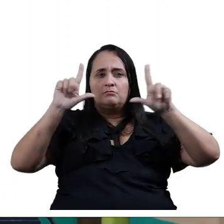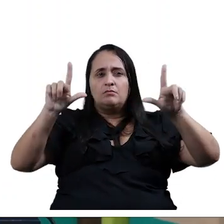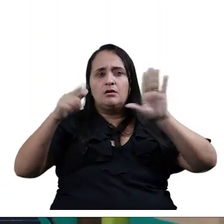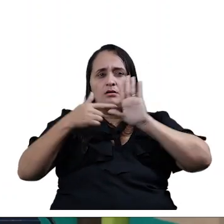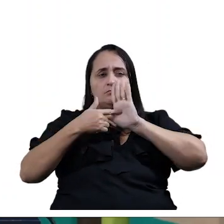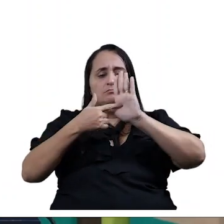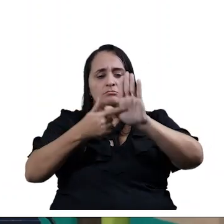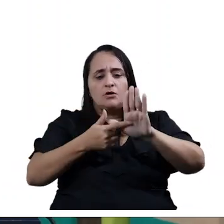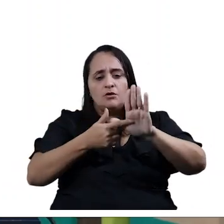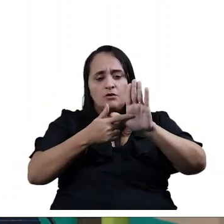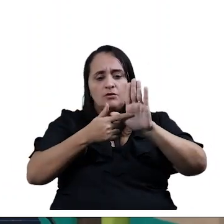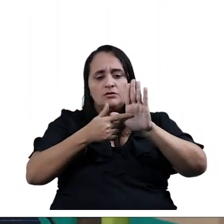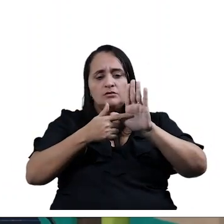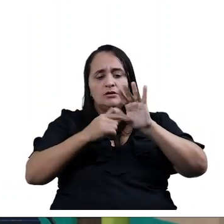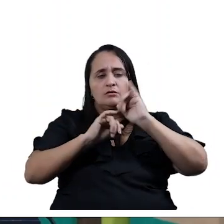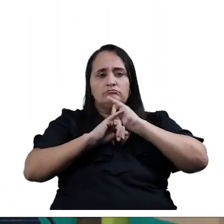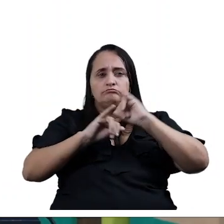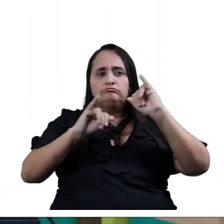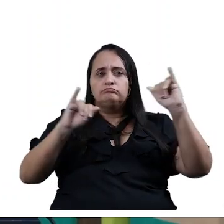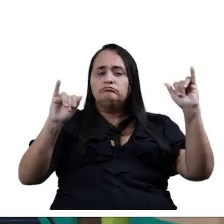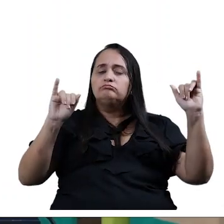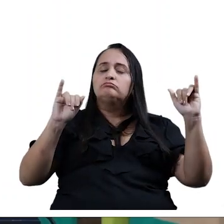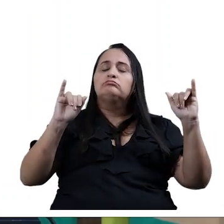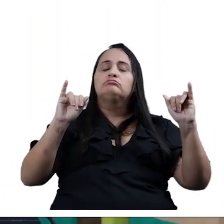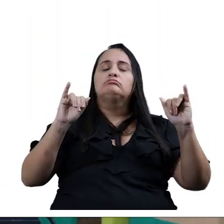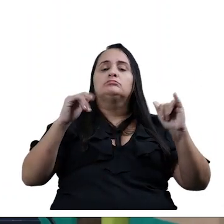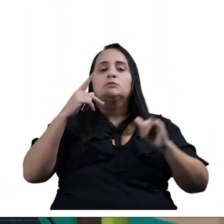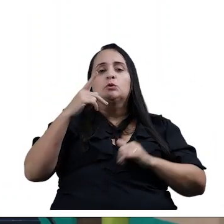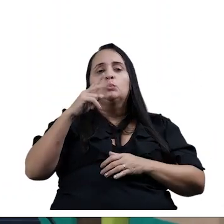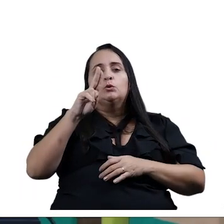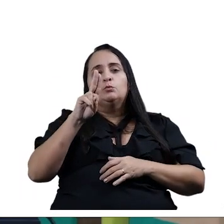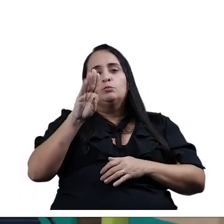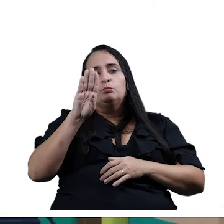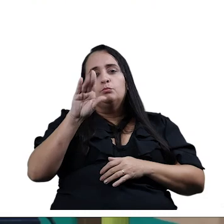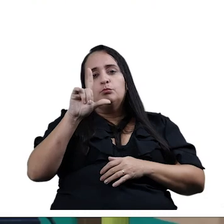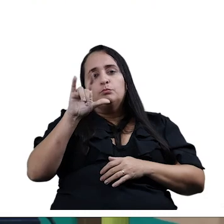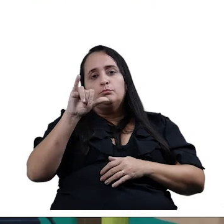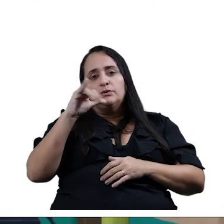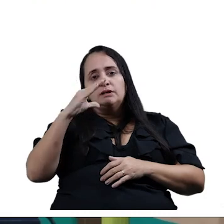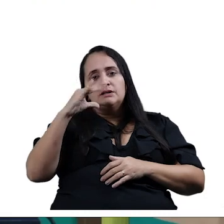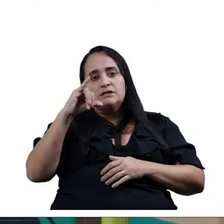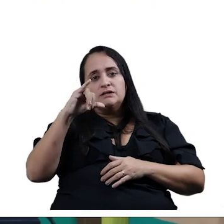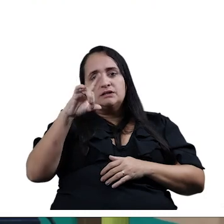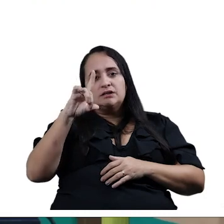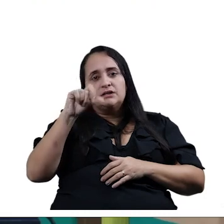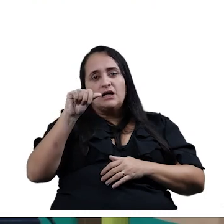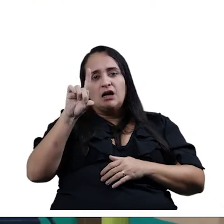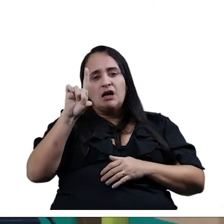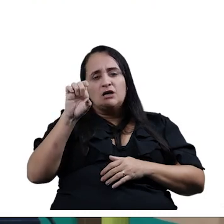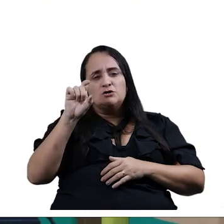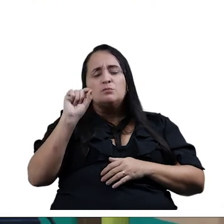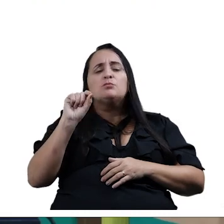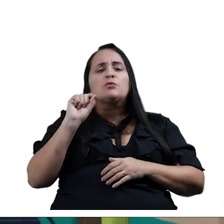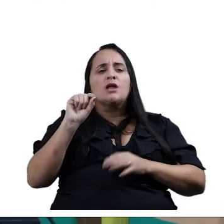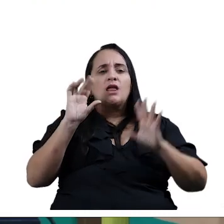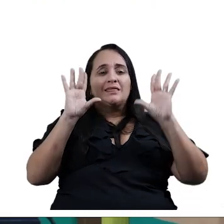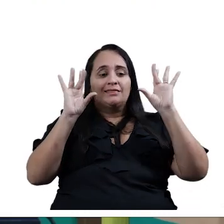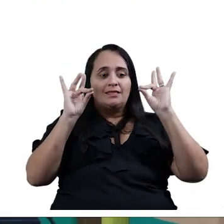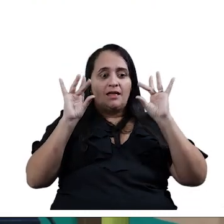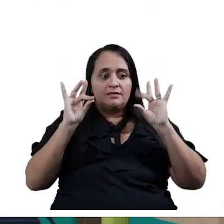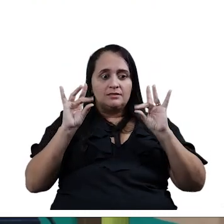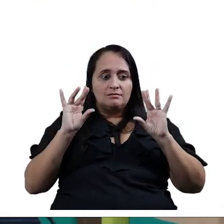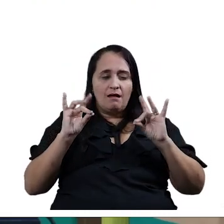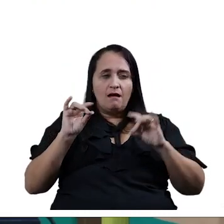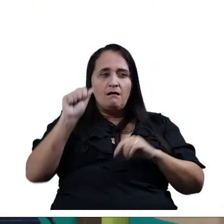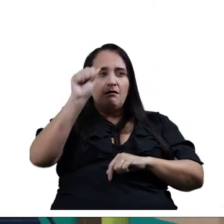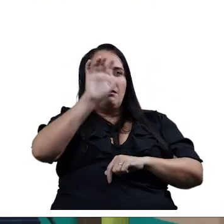publicidade, falou-se muito da questão de que todo detalhe na publicidade importa. Todo